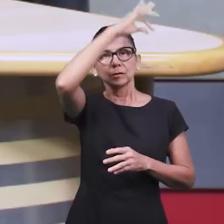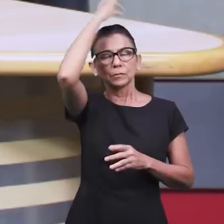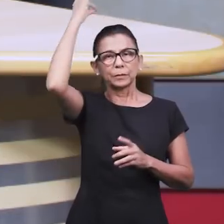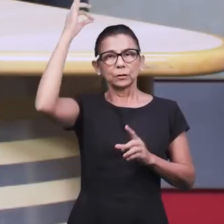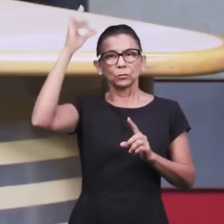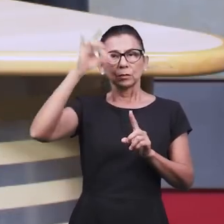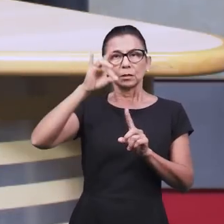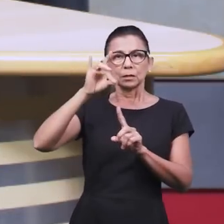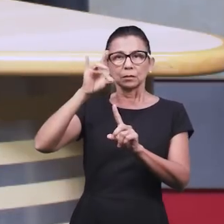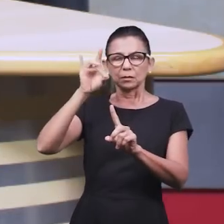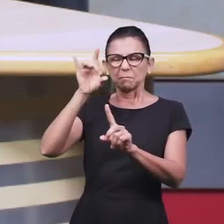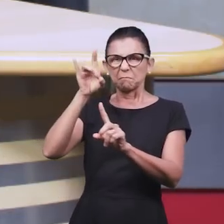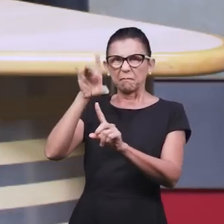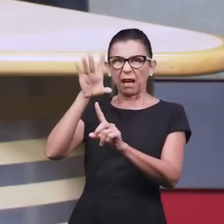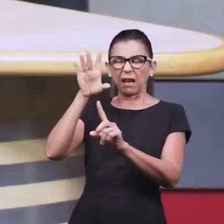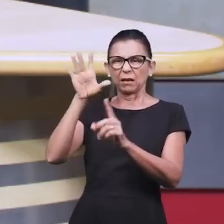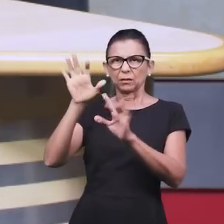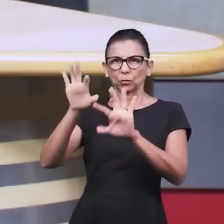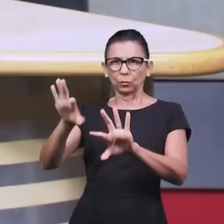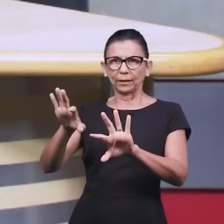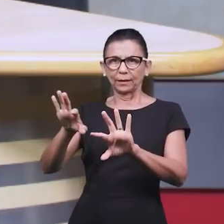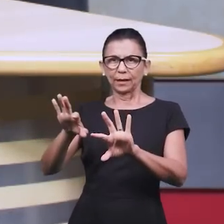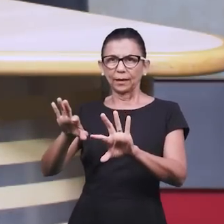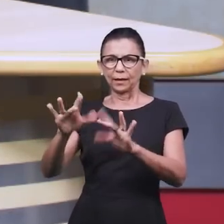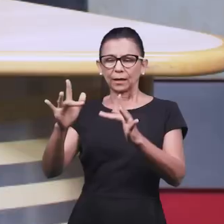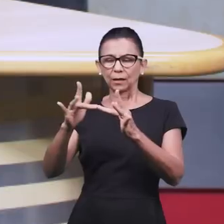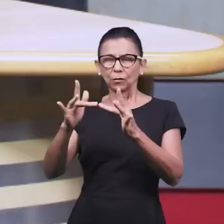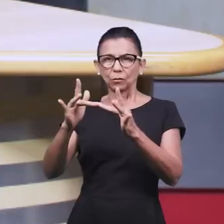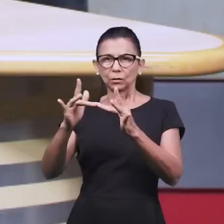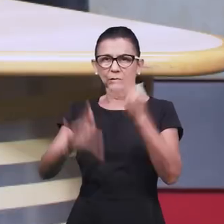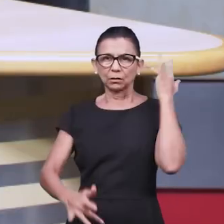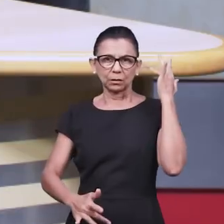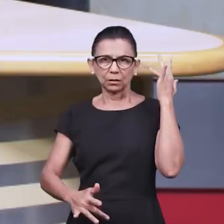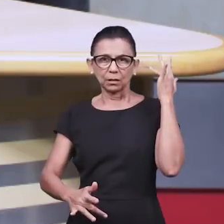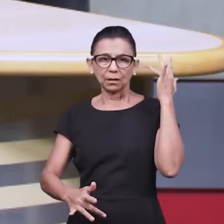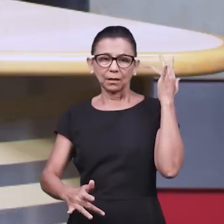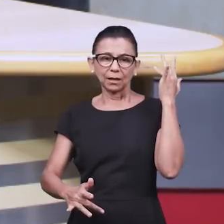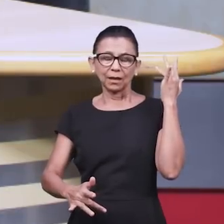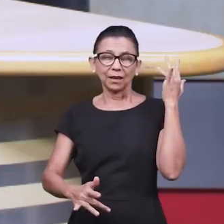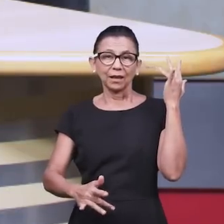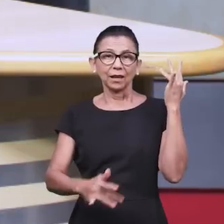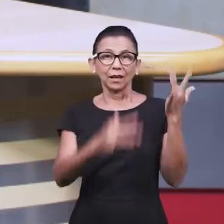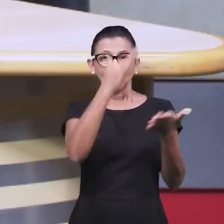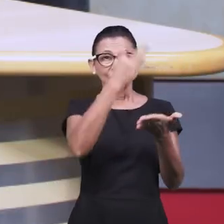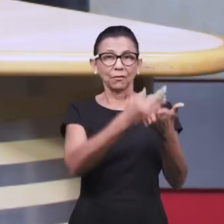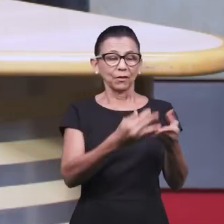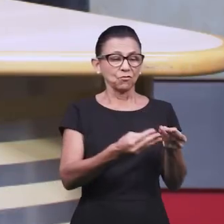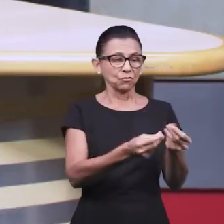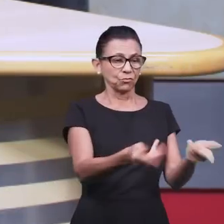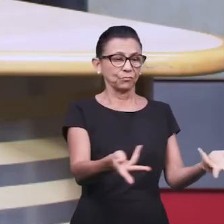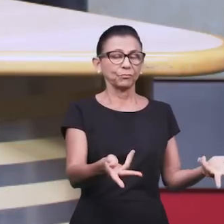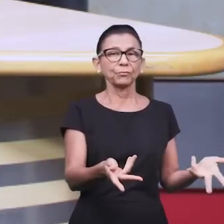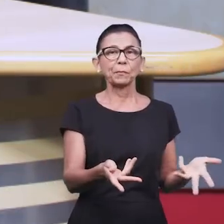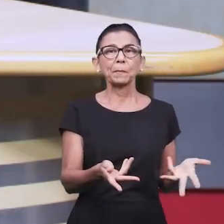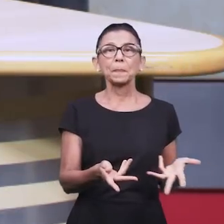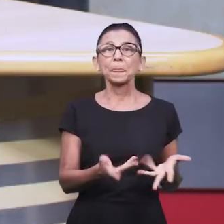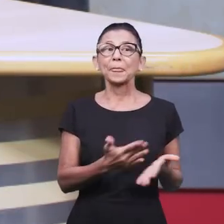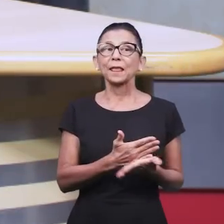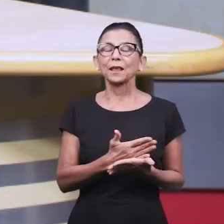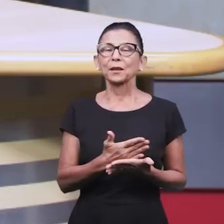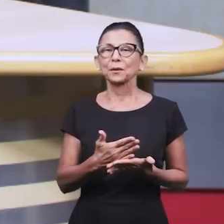contato com o Espírito Santo, esse tipo de fé aqui desaparece. Aí ele